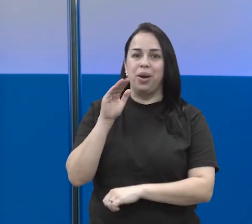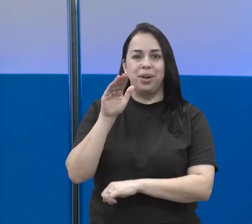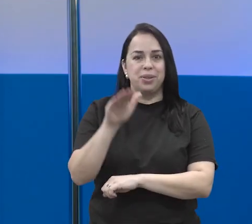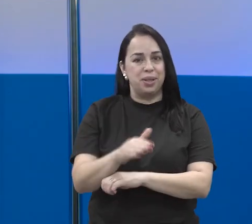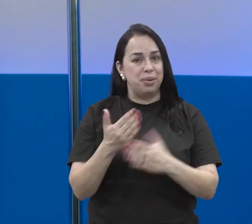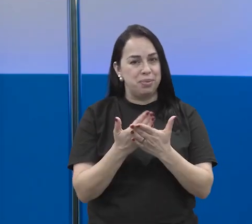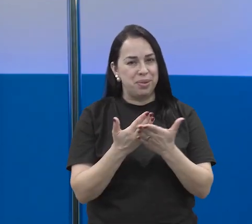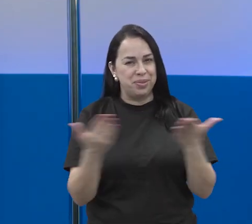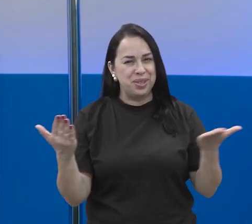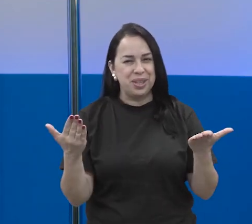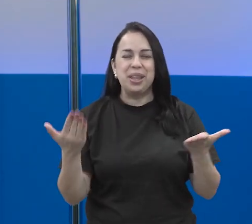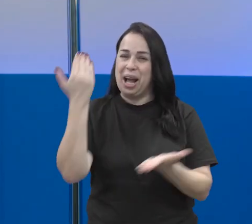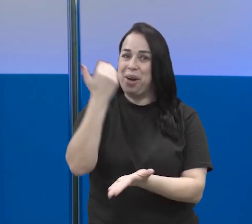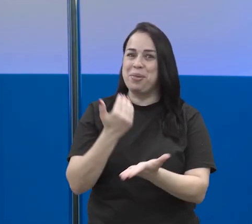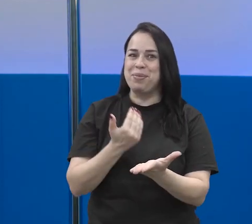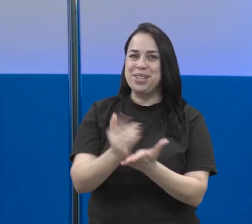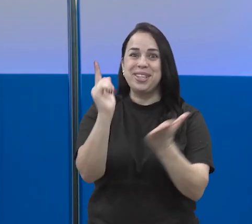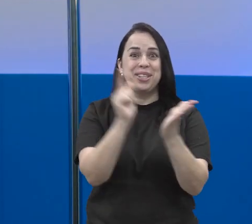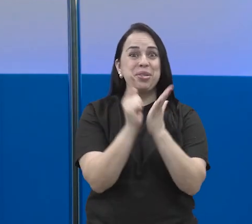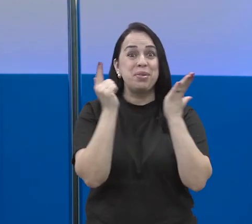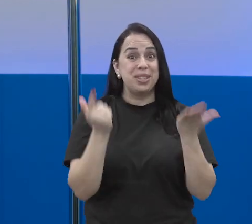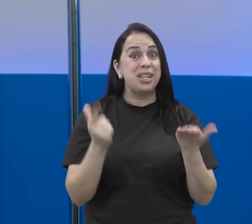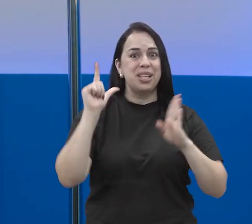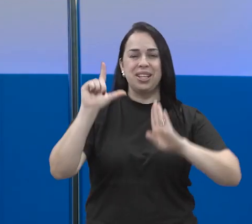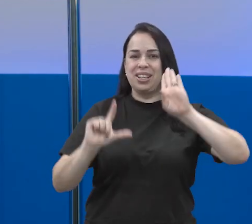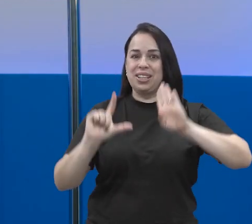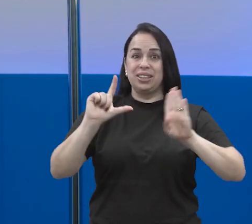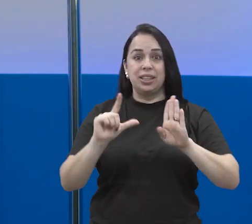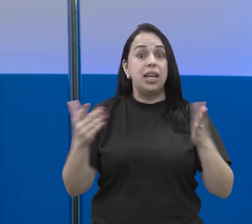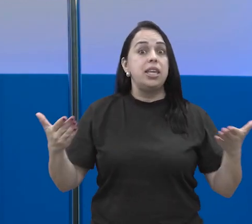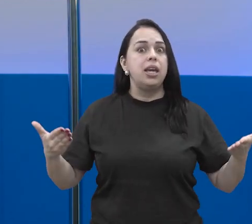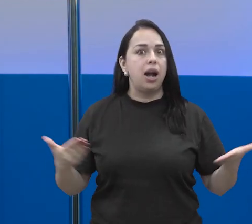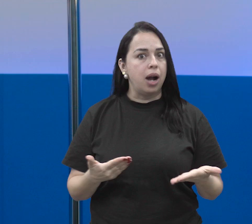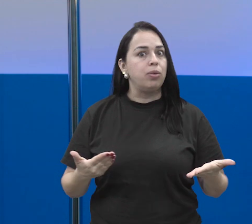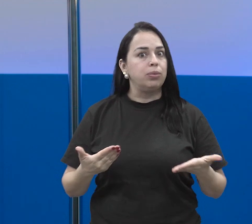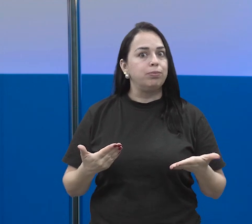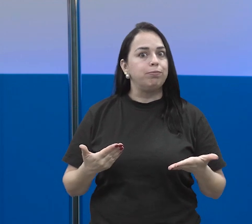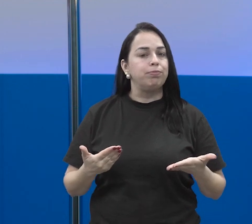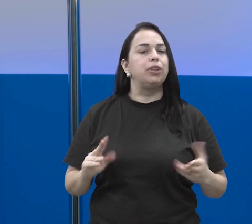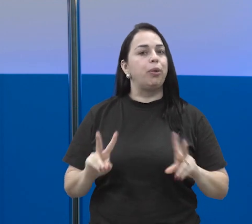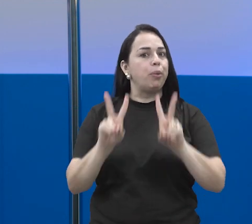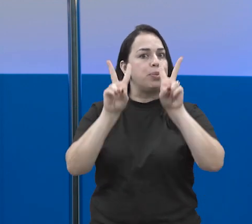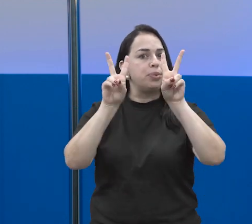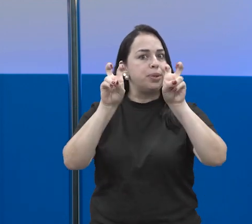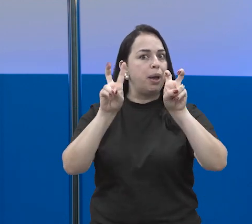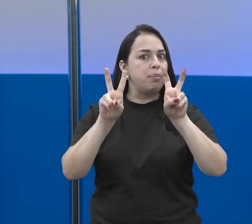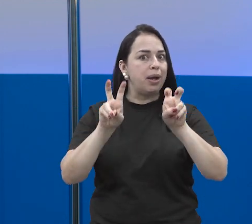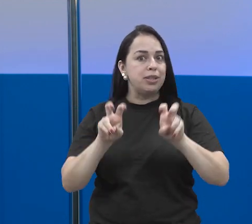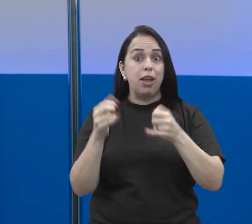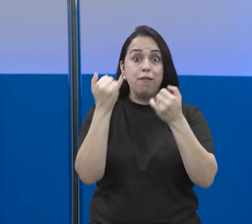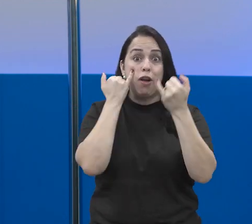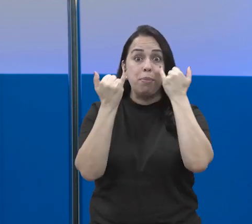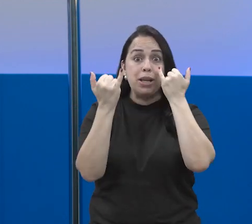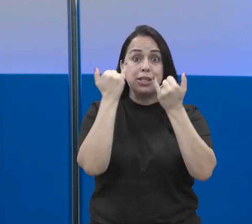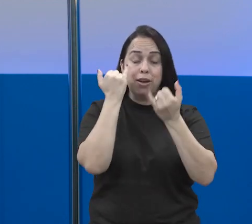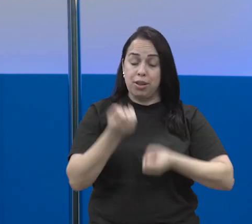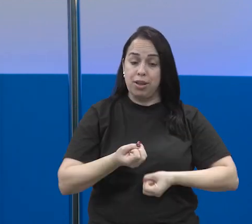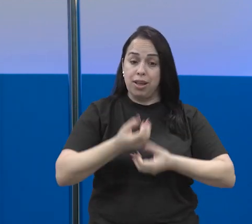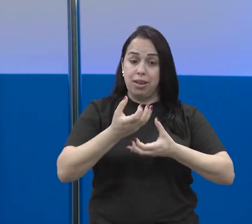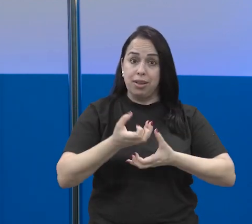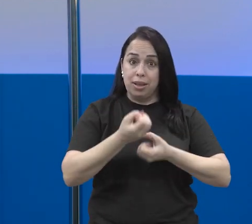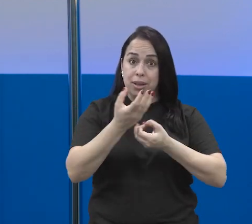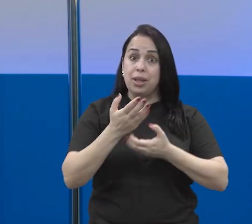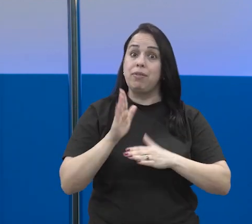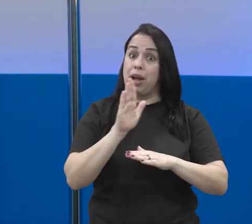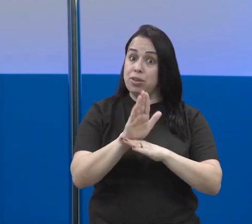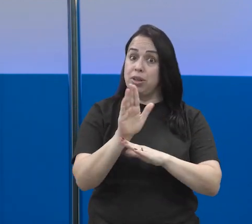Muito boa tarde para você, no ar o Boletim Legislativo. A partir de agora, seguimos juntos com informação e prestação